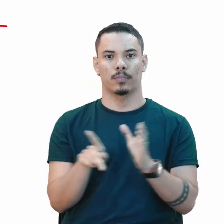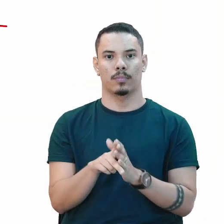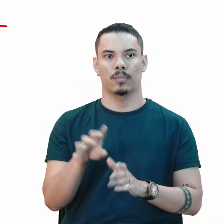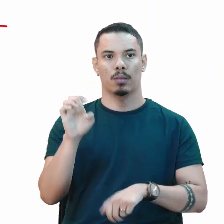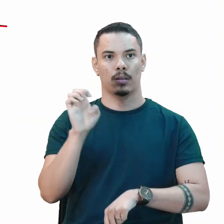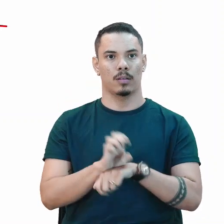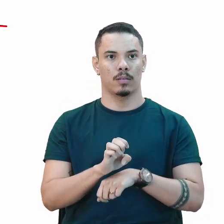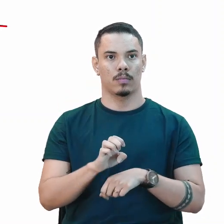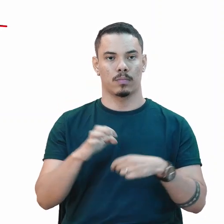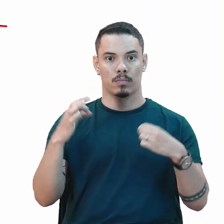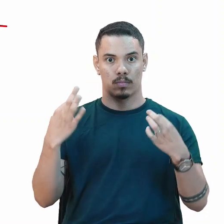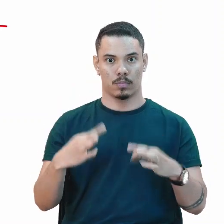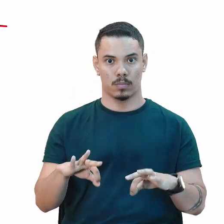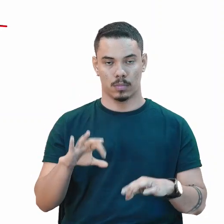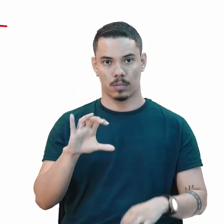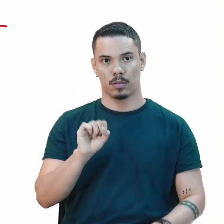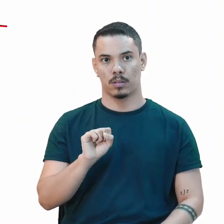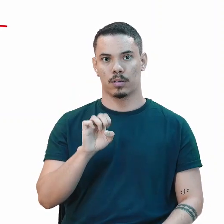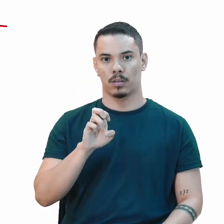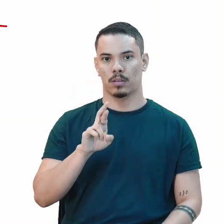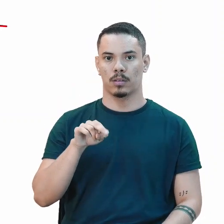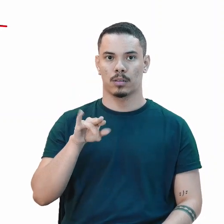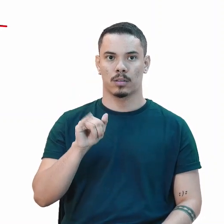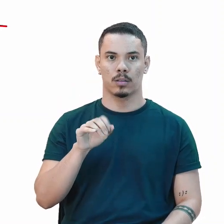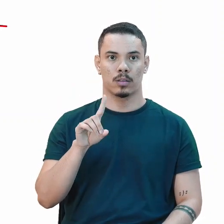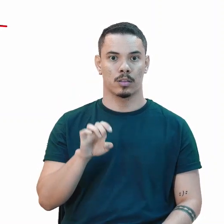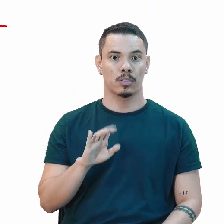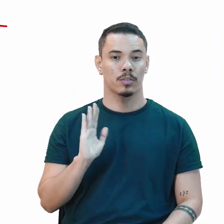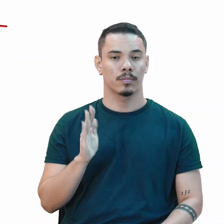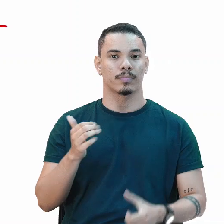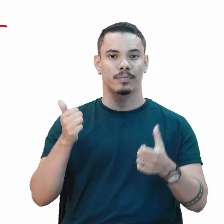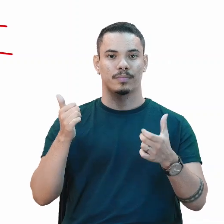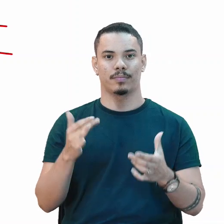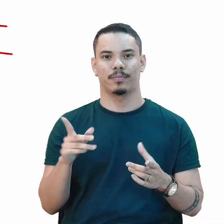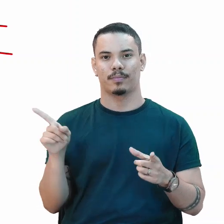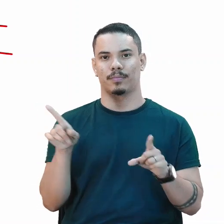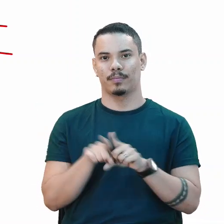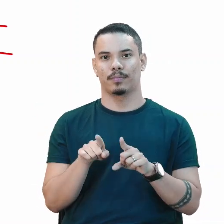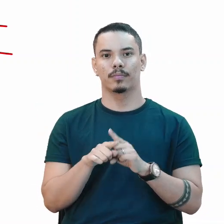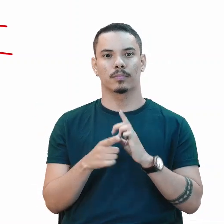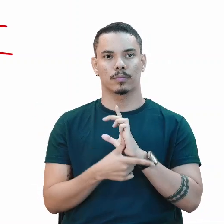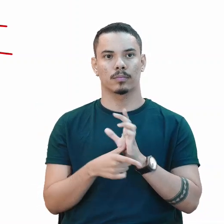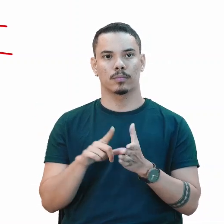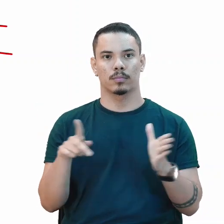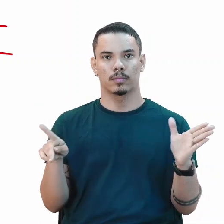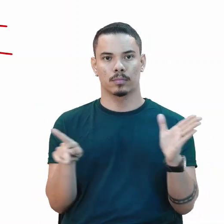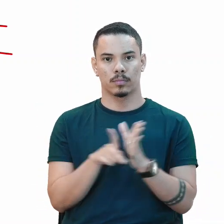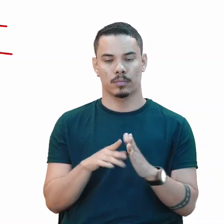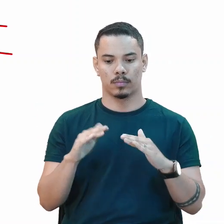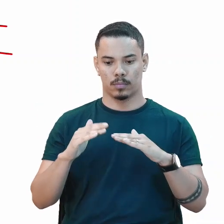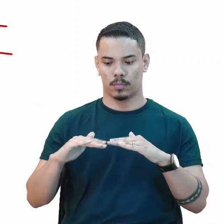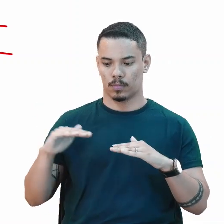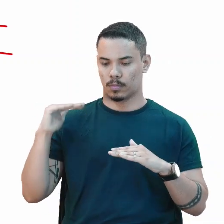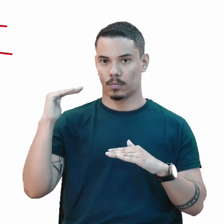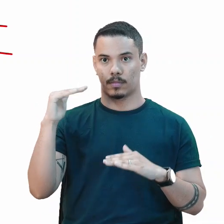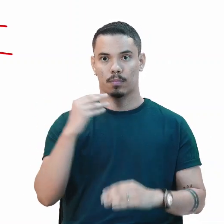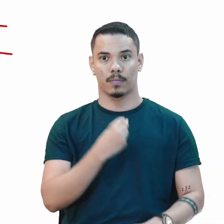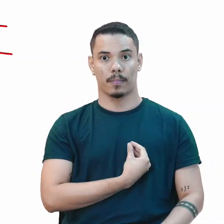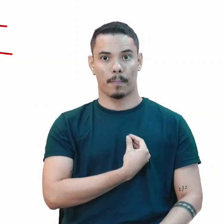plena serenidade, a ataraxia, para lidar com os sobressaltos da